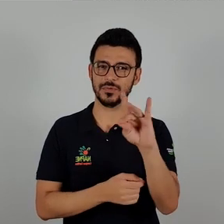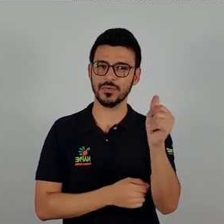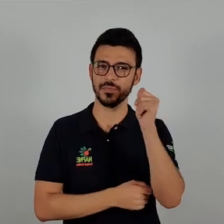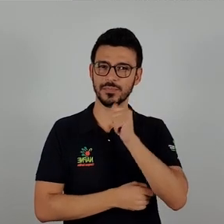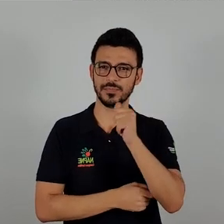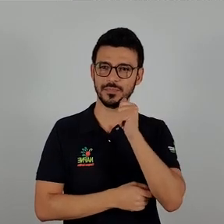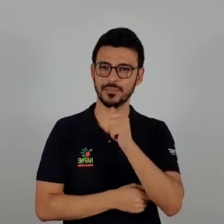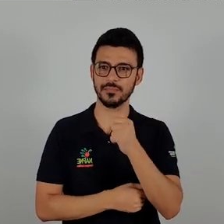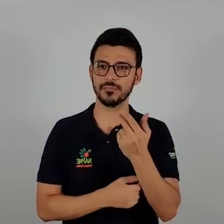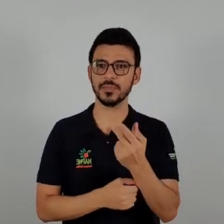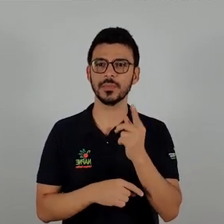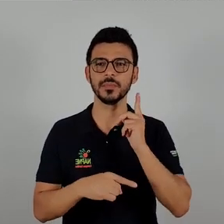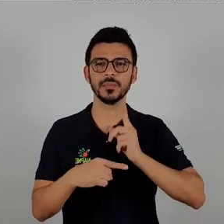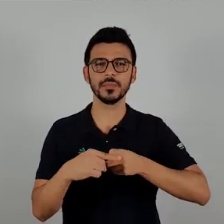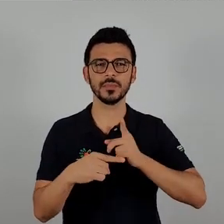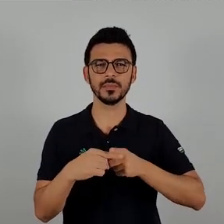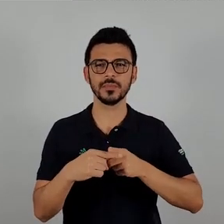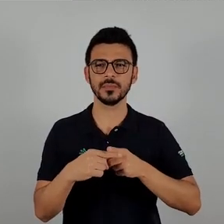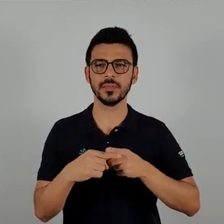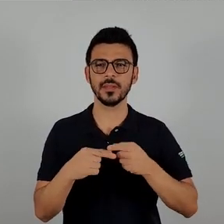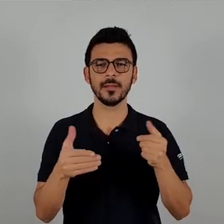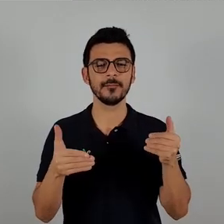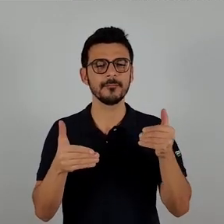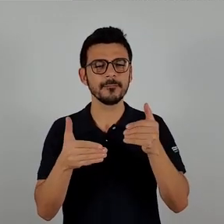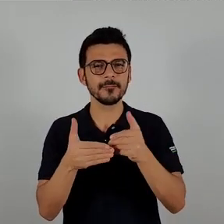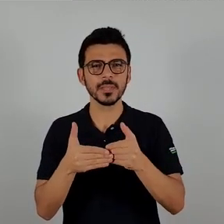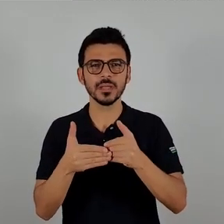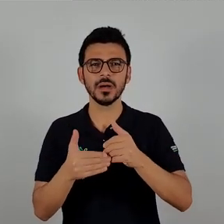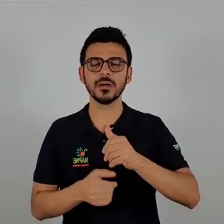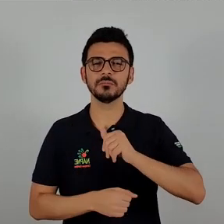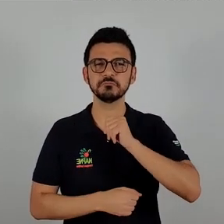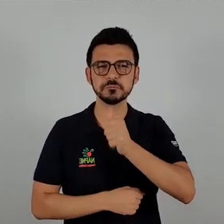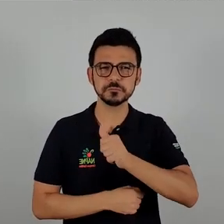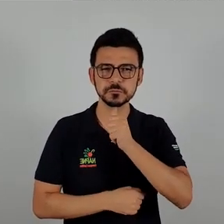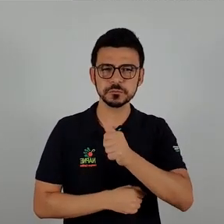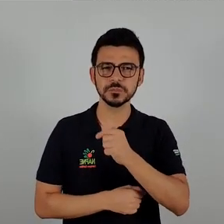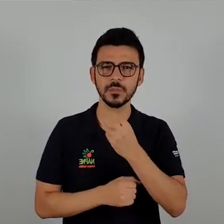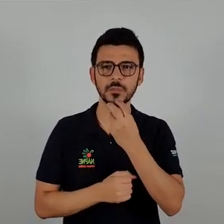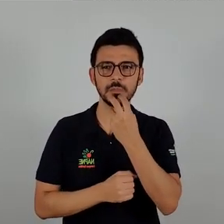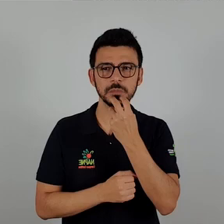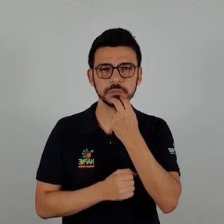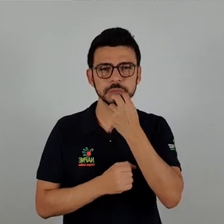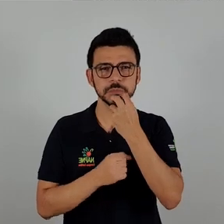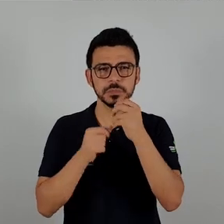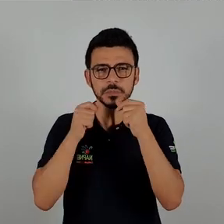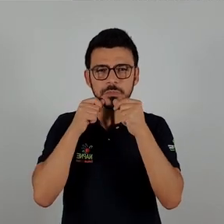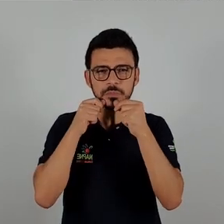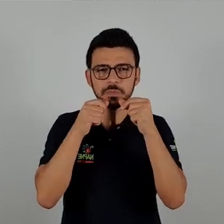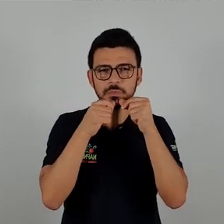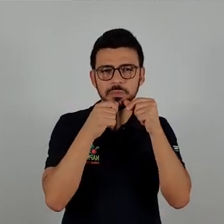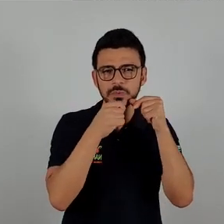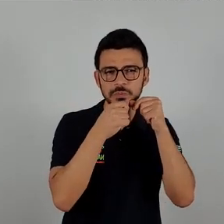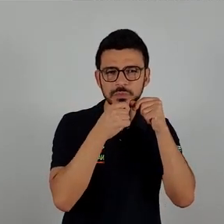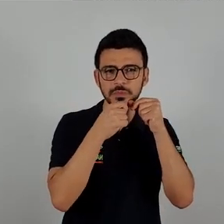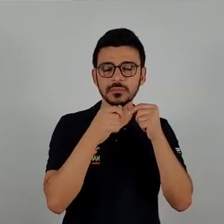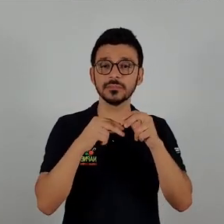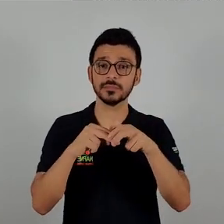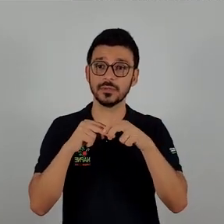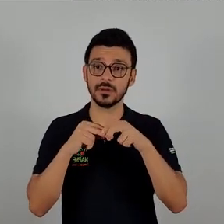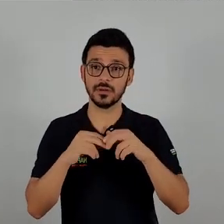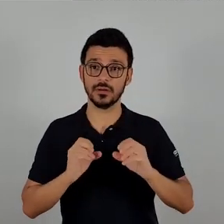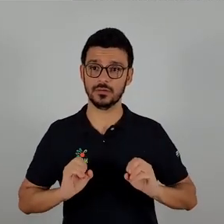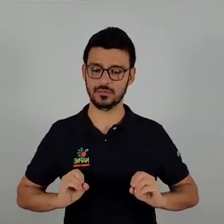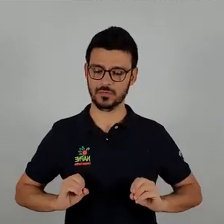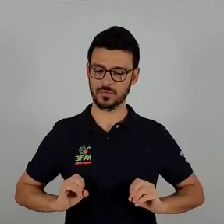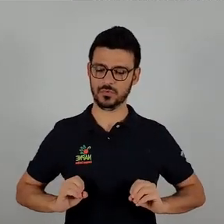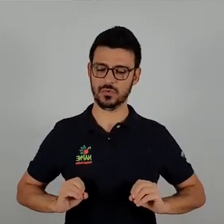Certo? Olha aí, os cães. Também, né, as falhas de pelo, conhecendo a